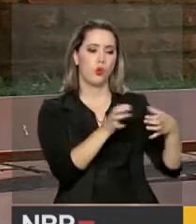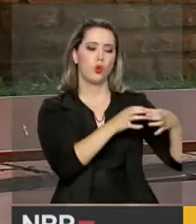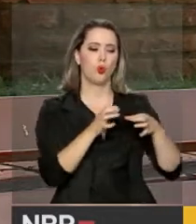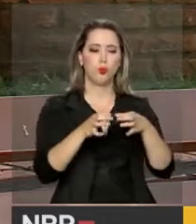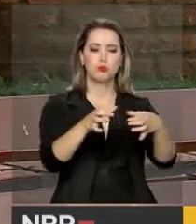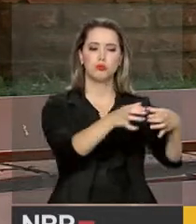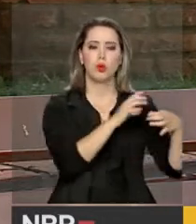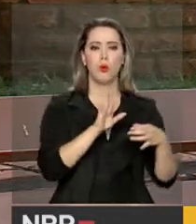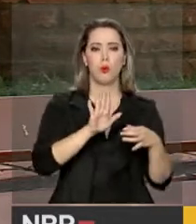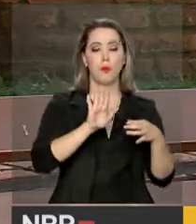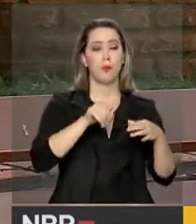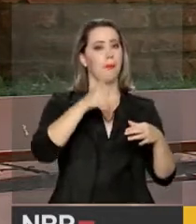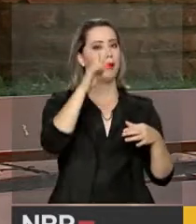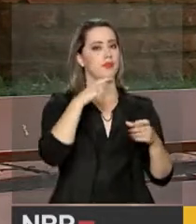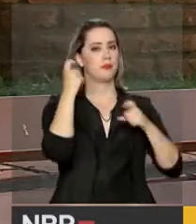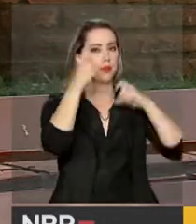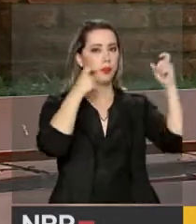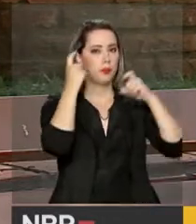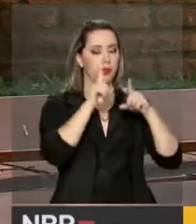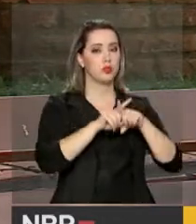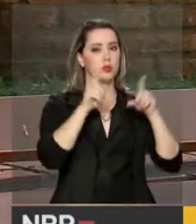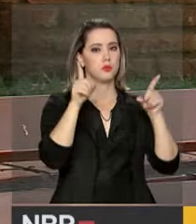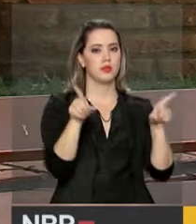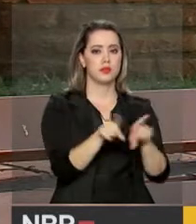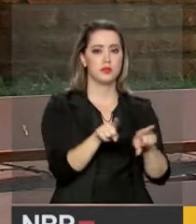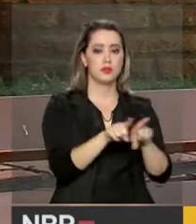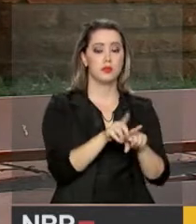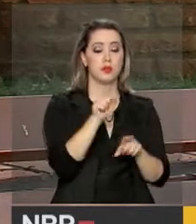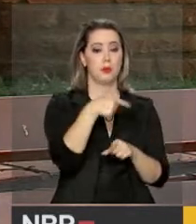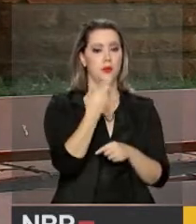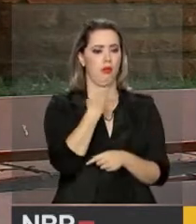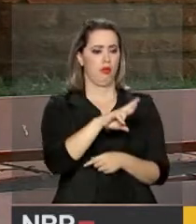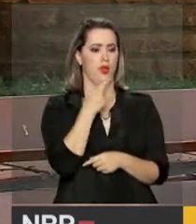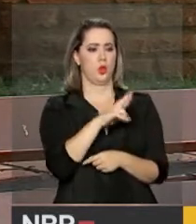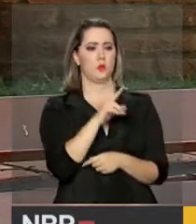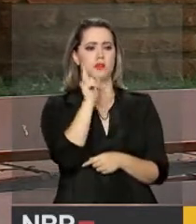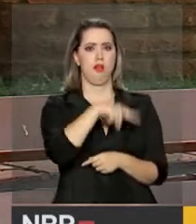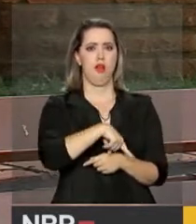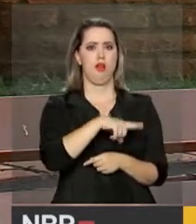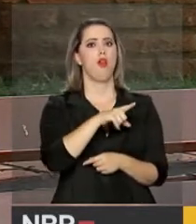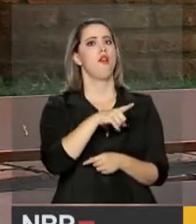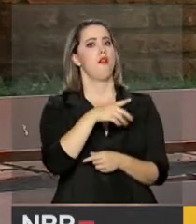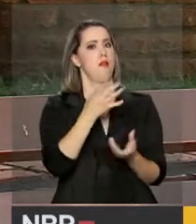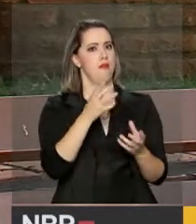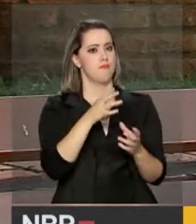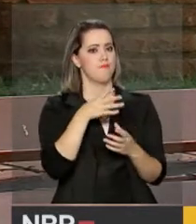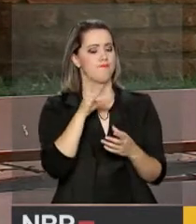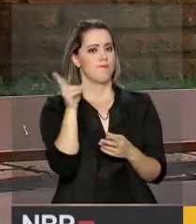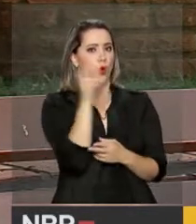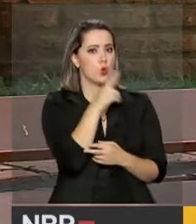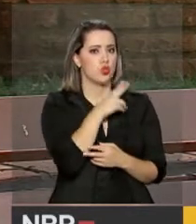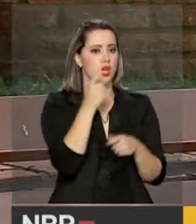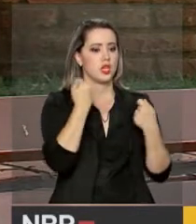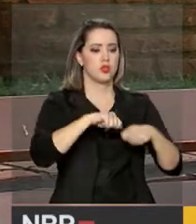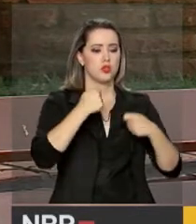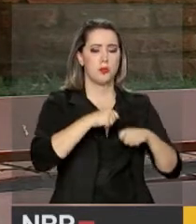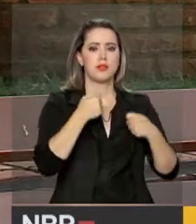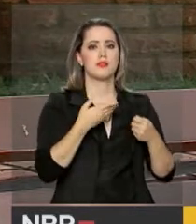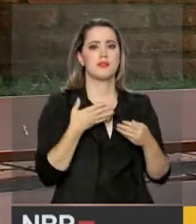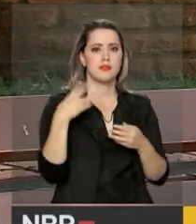mais preocupantes. Mas também, quando a denúncia é muito grave e que a gente percebe que é preciso ser atendida com